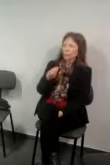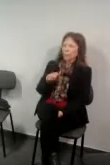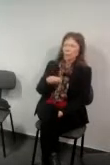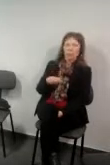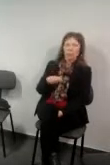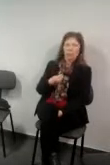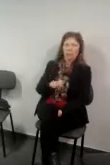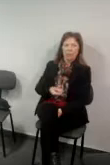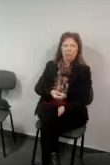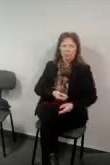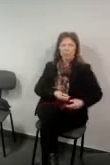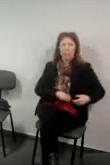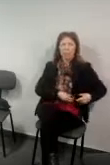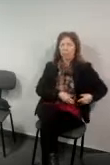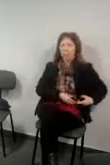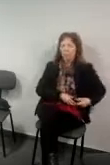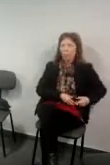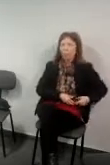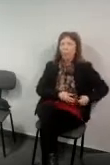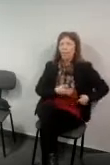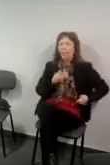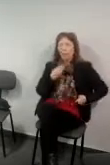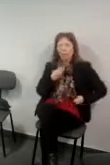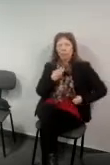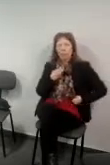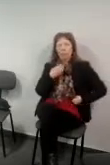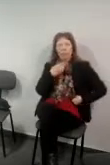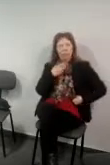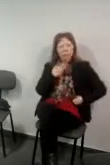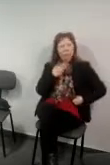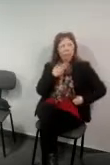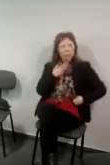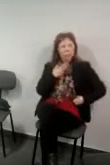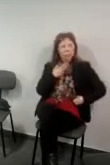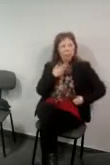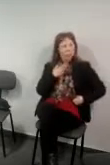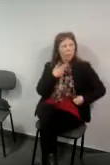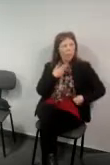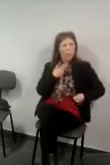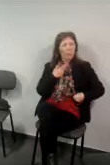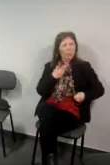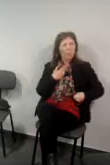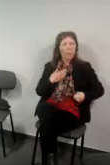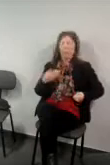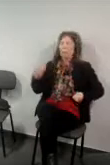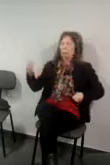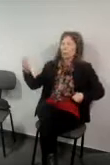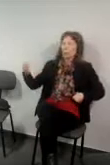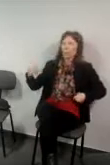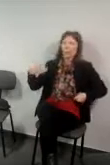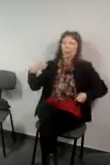um magnetizador que usina pelo esplênico, e tendo o laríngeo bem harmonizado, ele